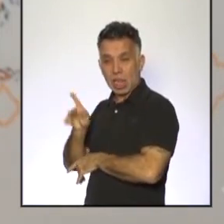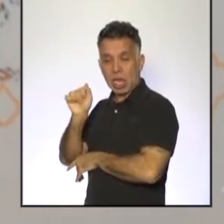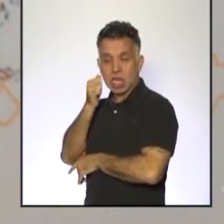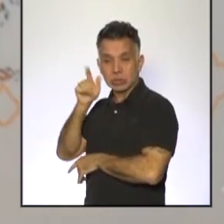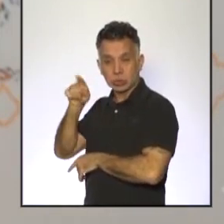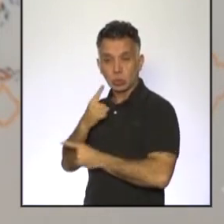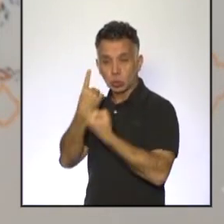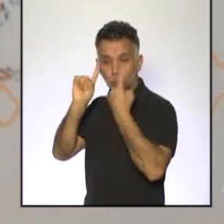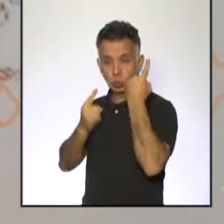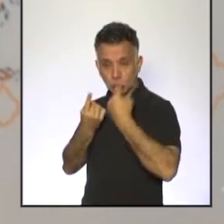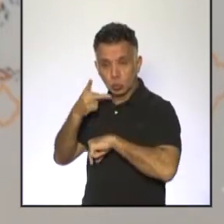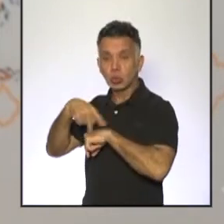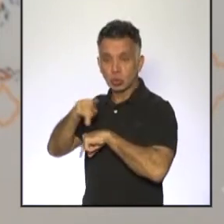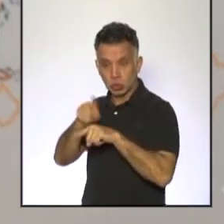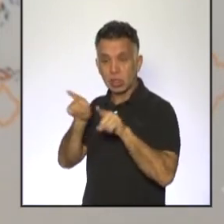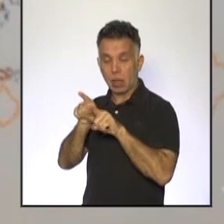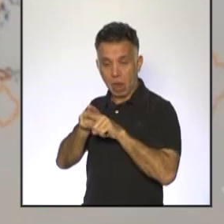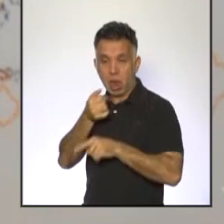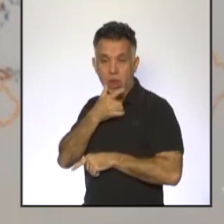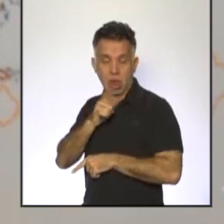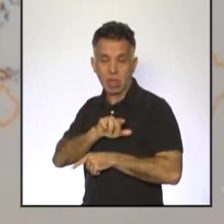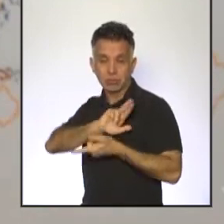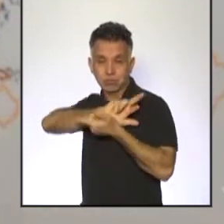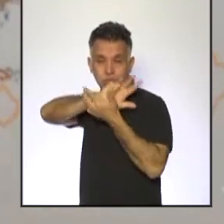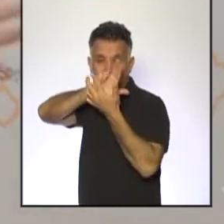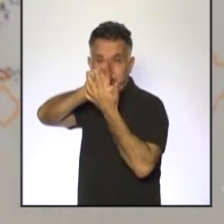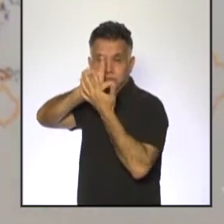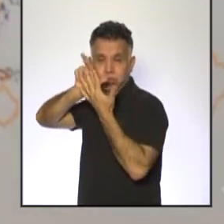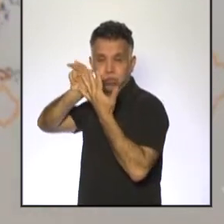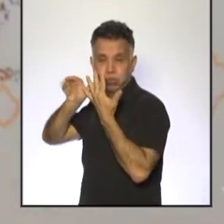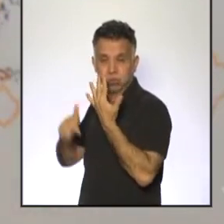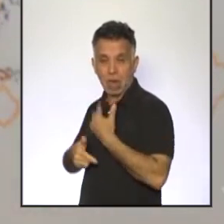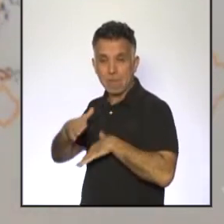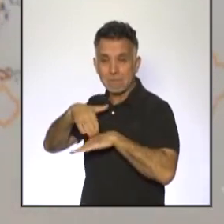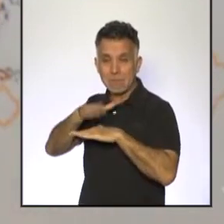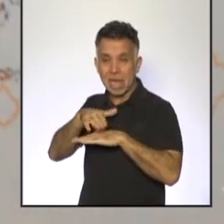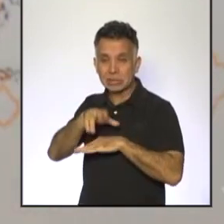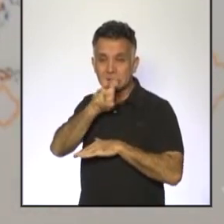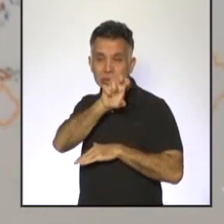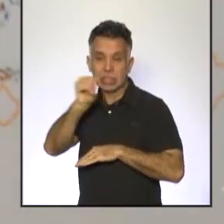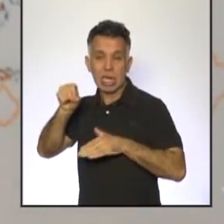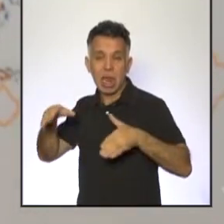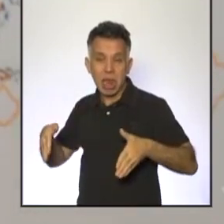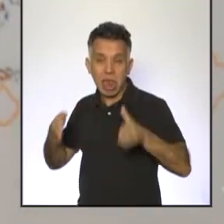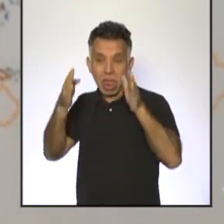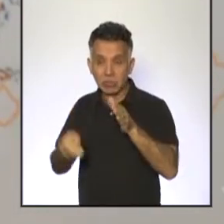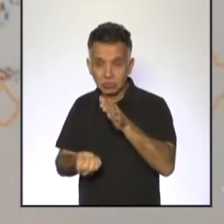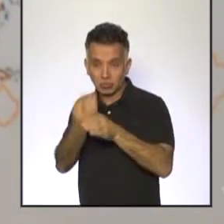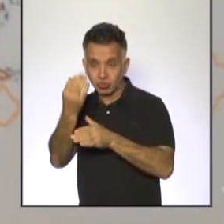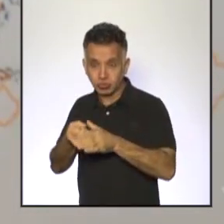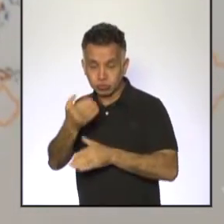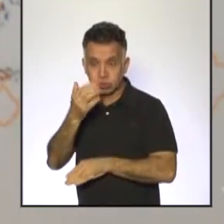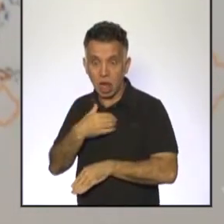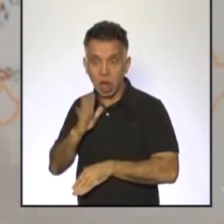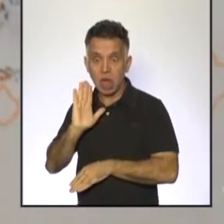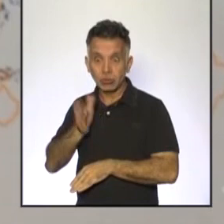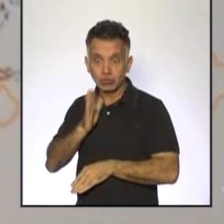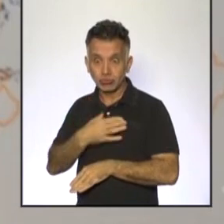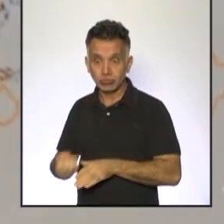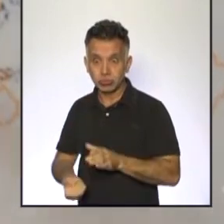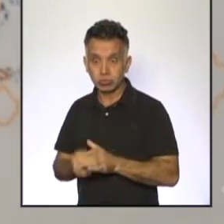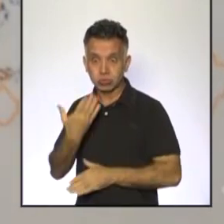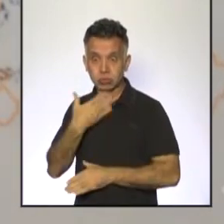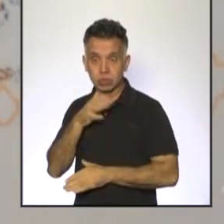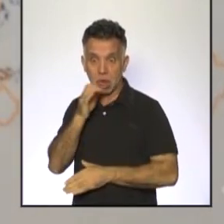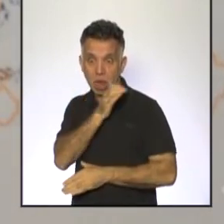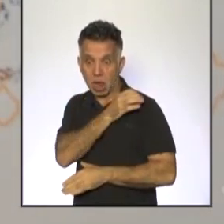del Salado, também no Chile. O Chile tem a cadeia vulcânica de mais de 500 vulcões ativos. Então,